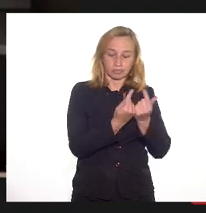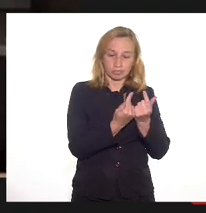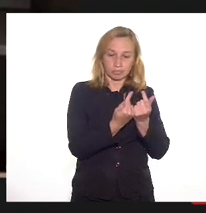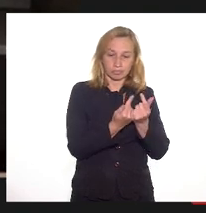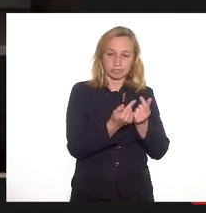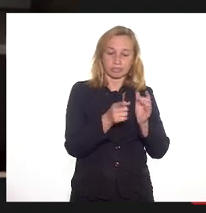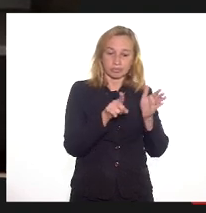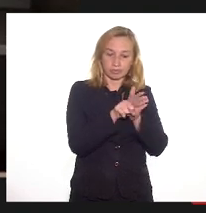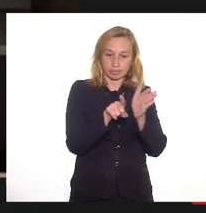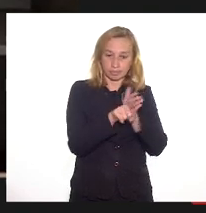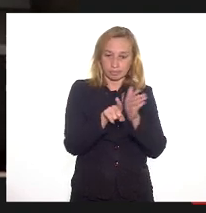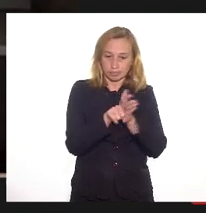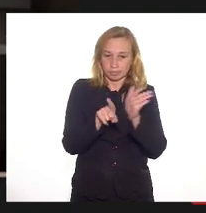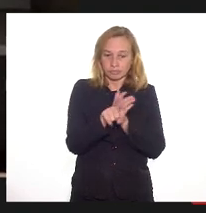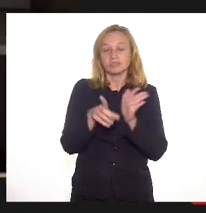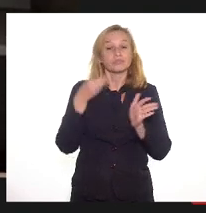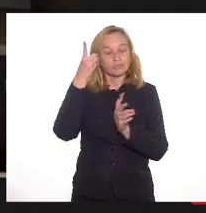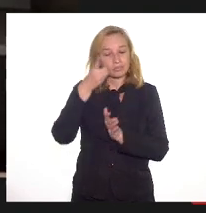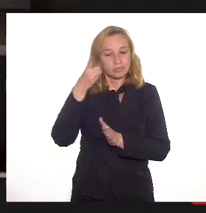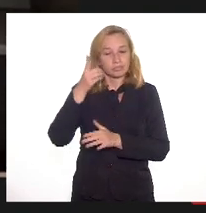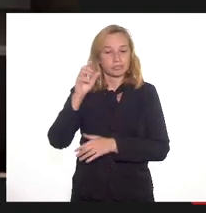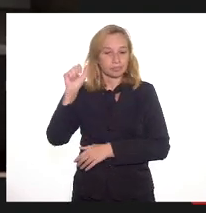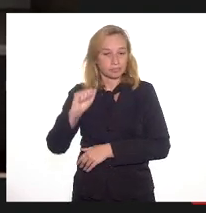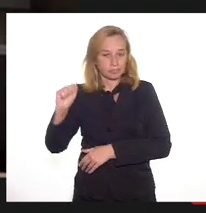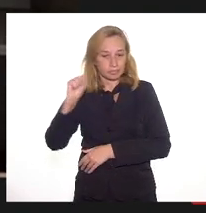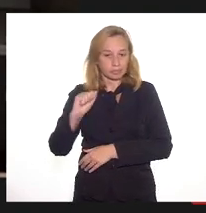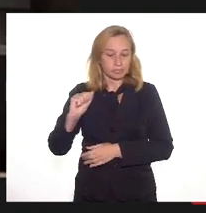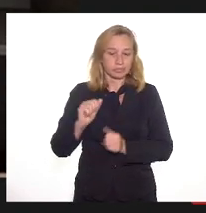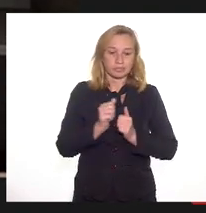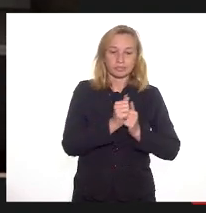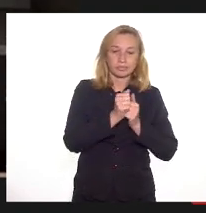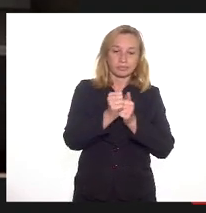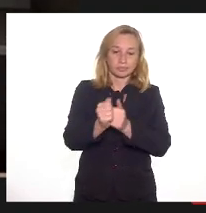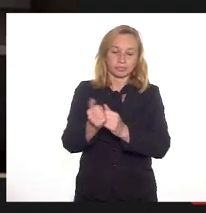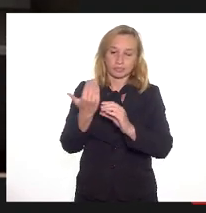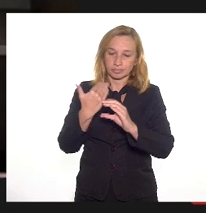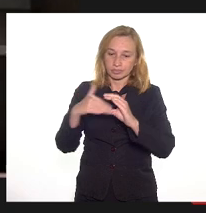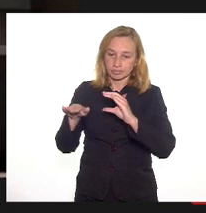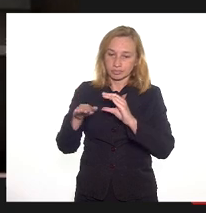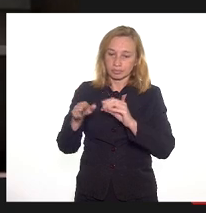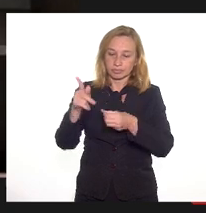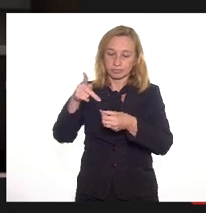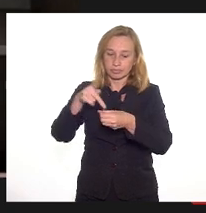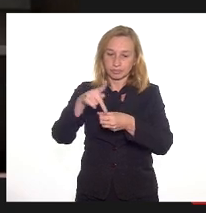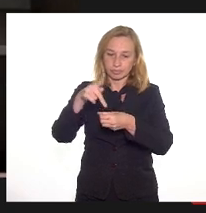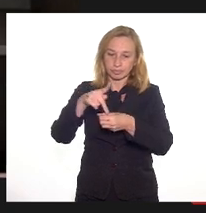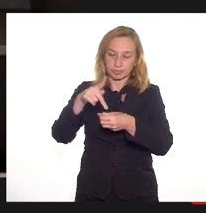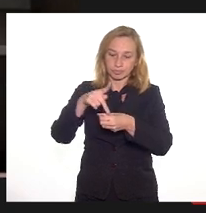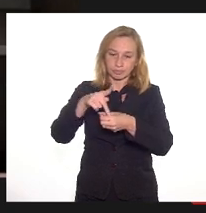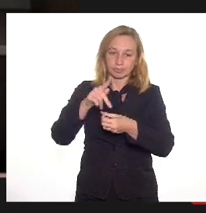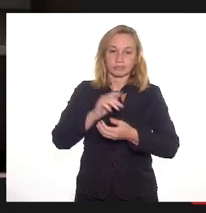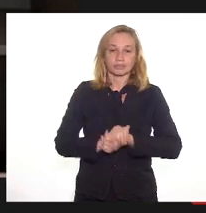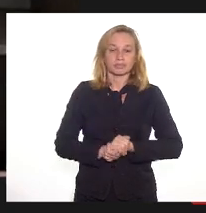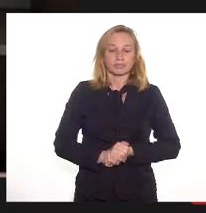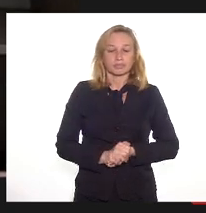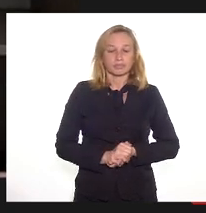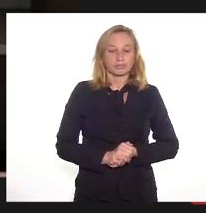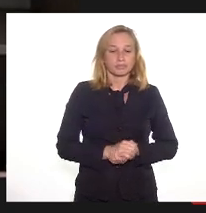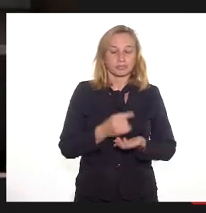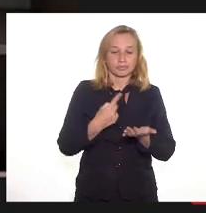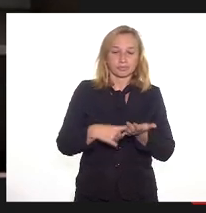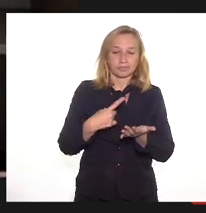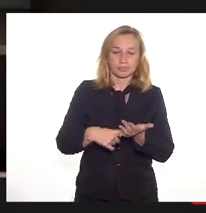perguntas dos deputados e da assessoria e fazendo o encaminhamento para a Petrobras e, a partir do momento que